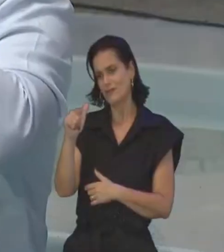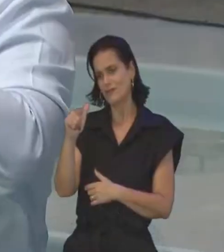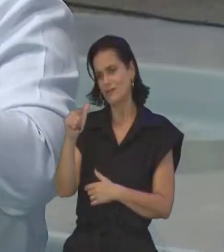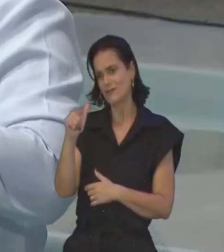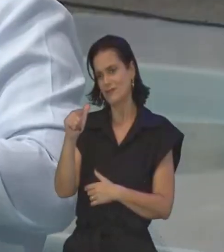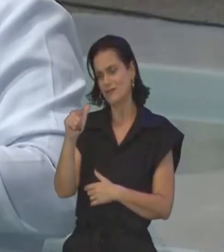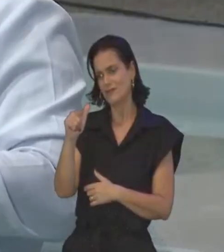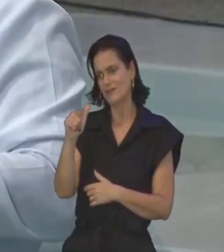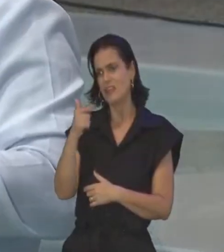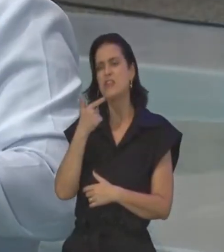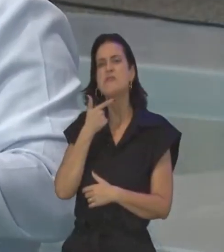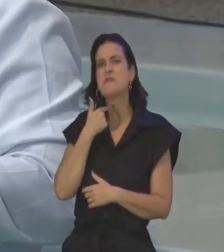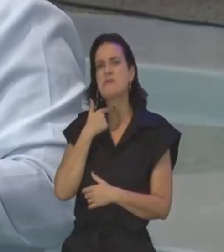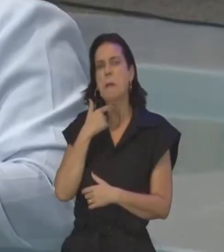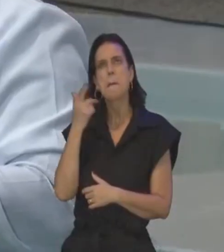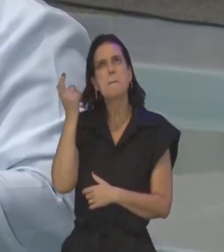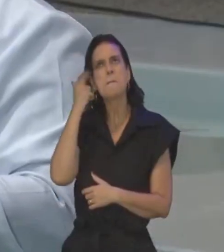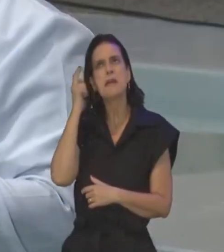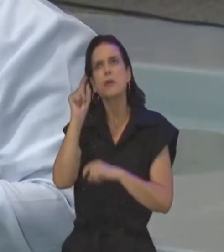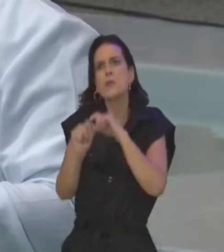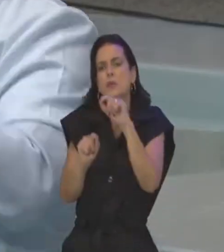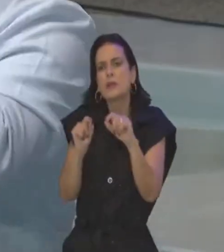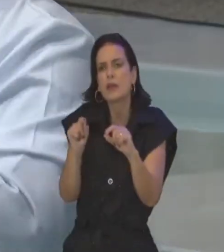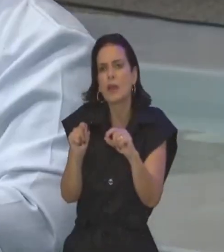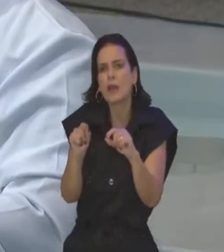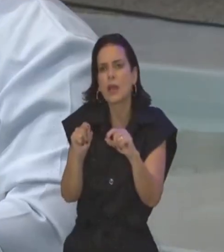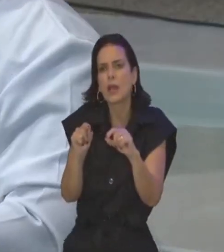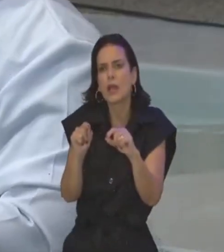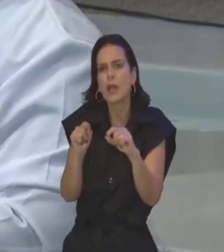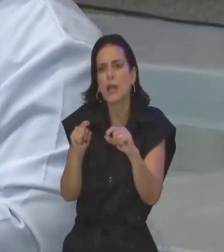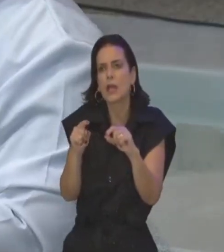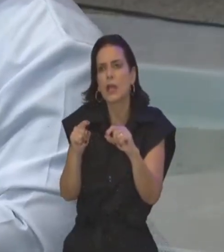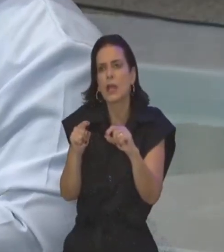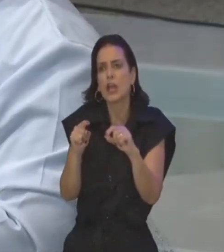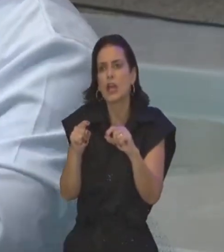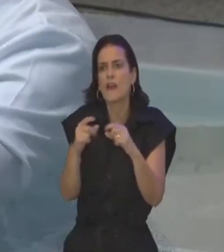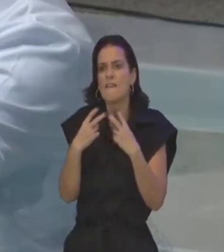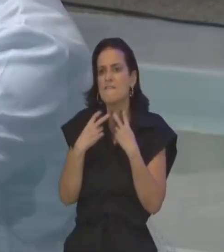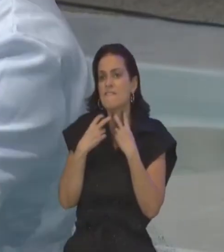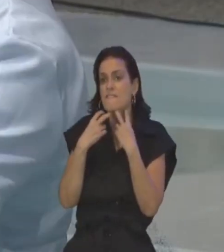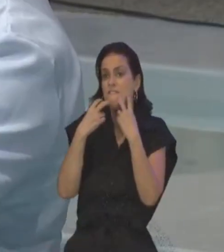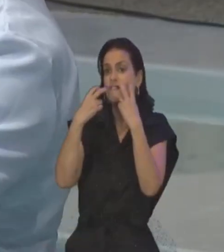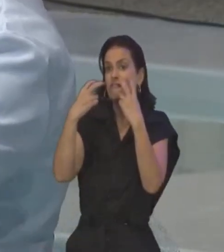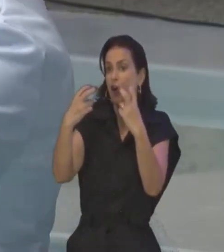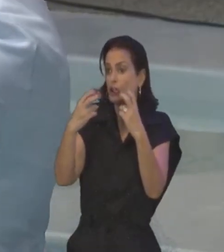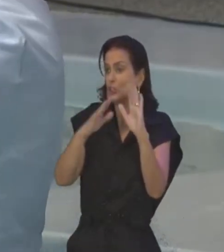a pretensão de achar que toda a nossa voz é a voz